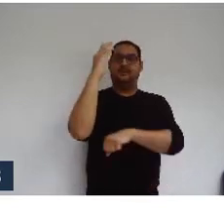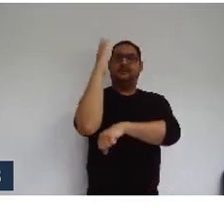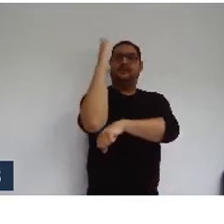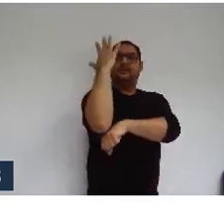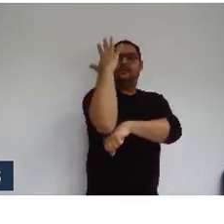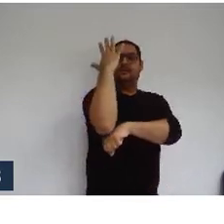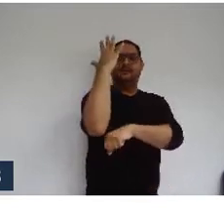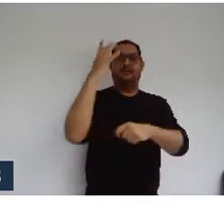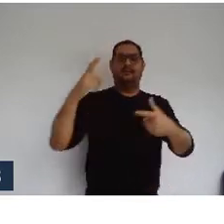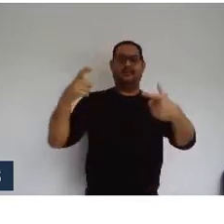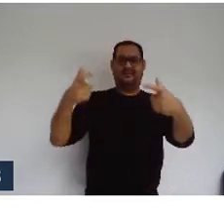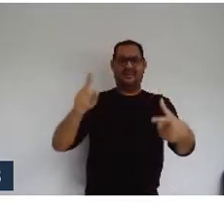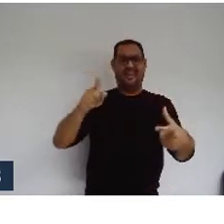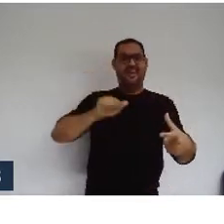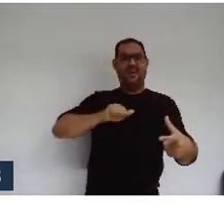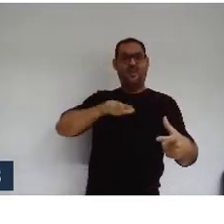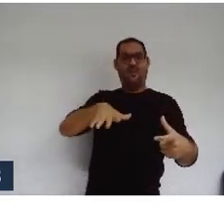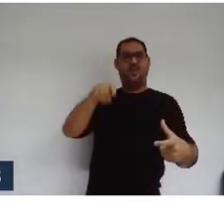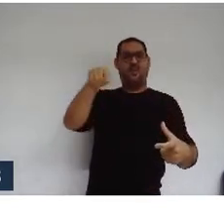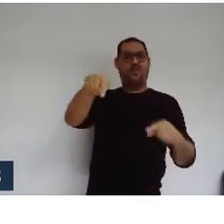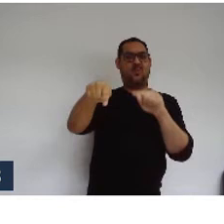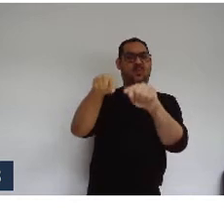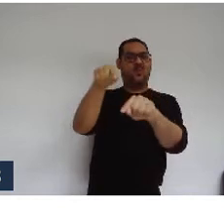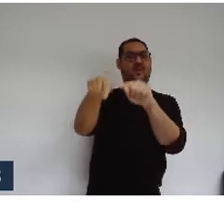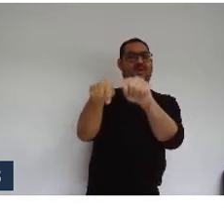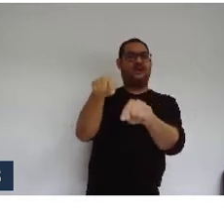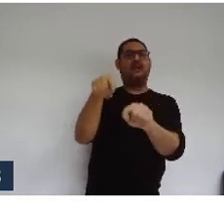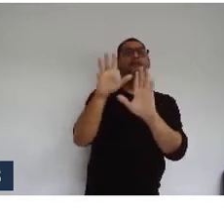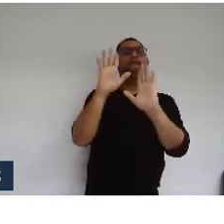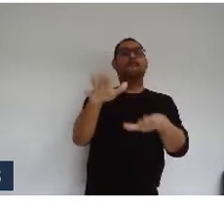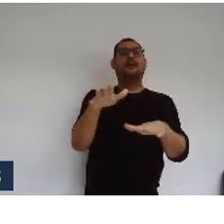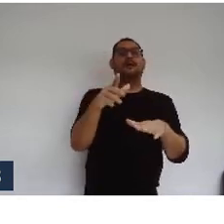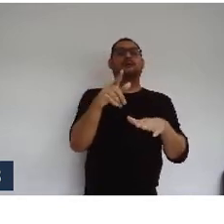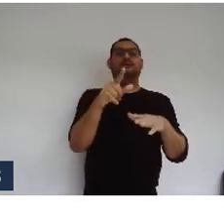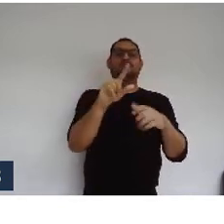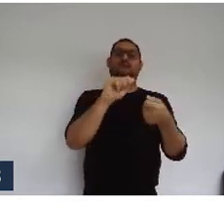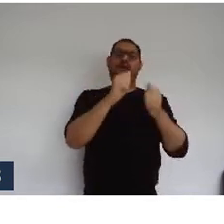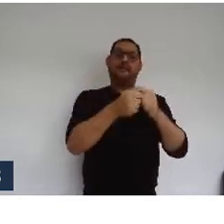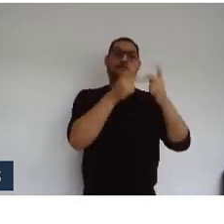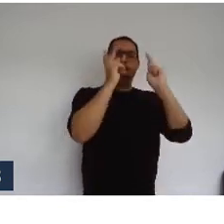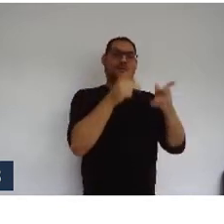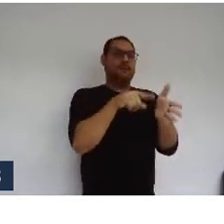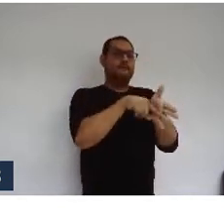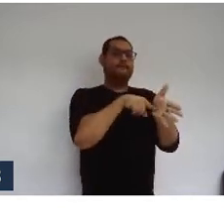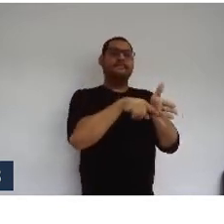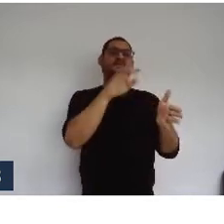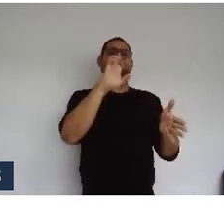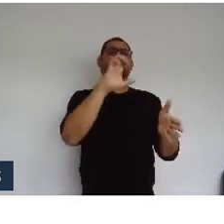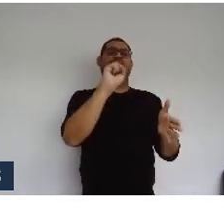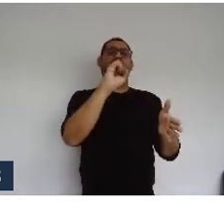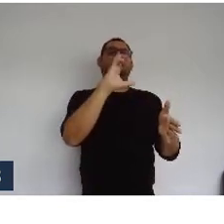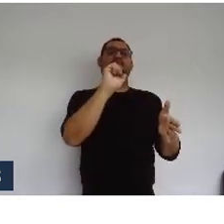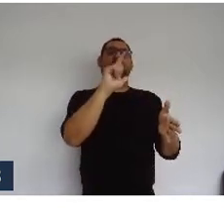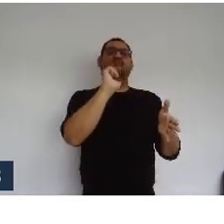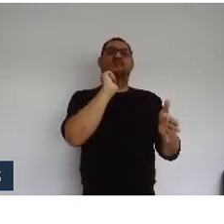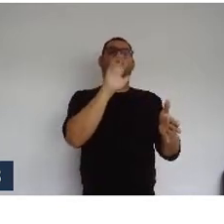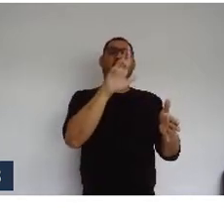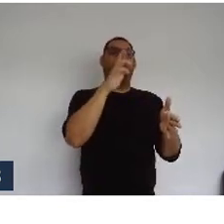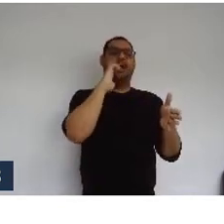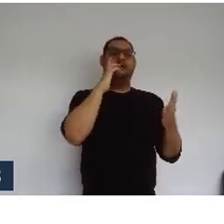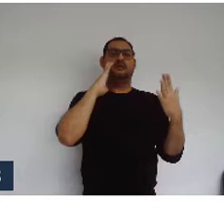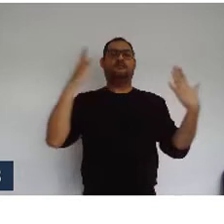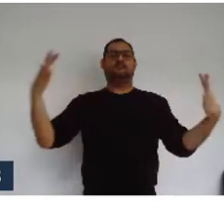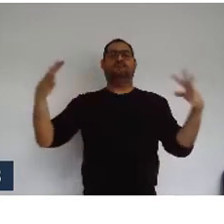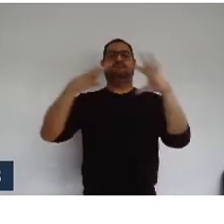queer também são estendidos para o exercício escalar, para essa interconectividade desses dois